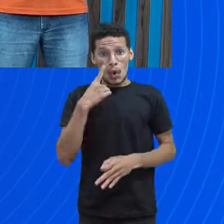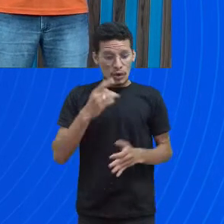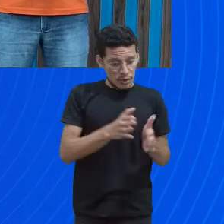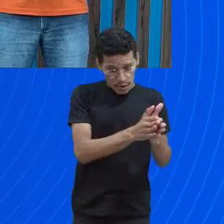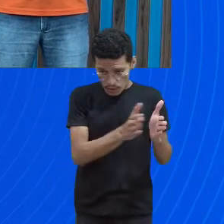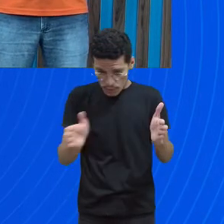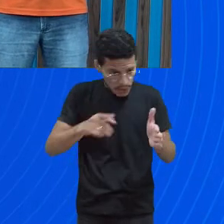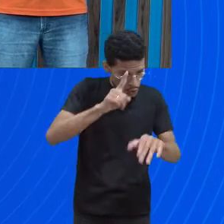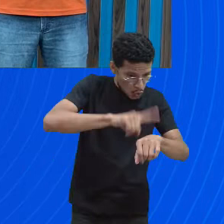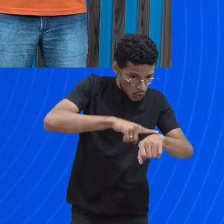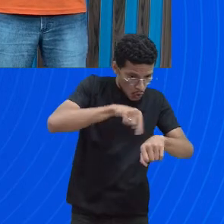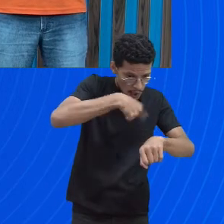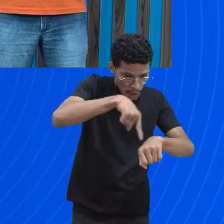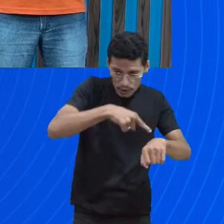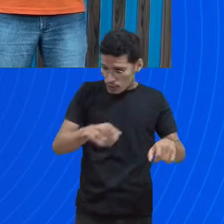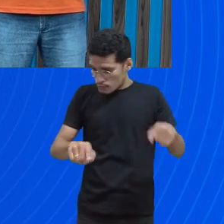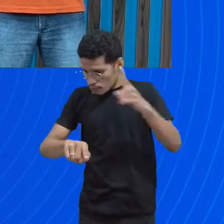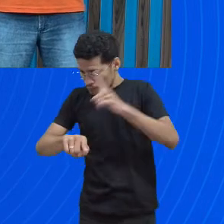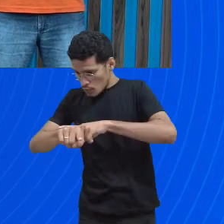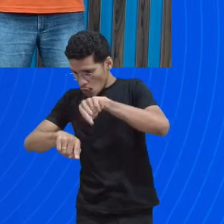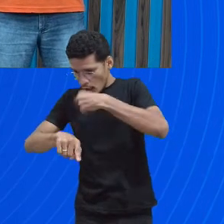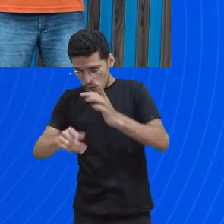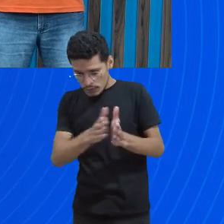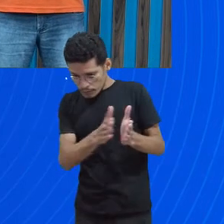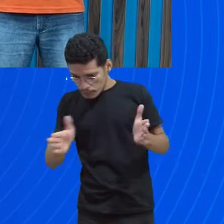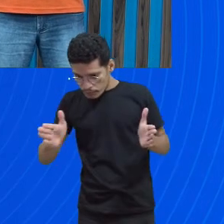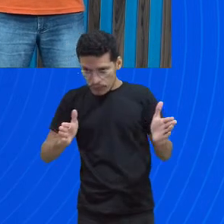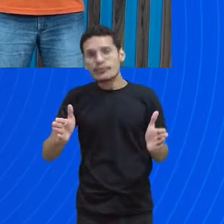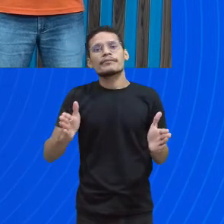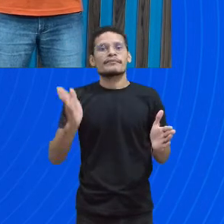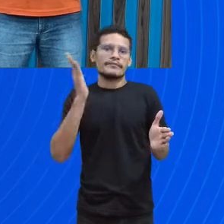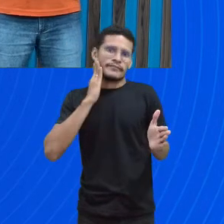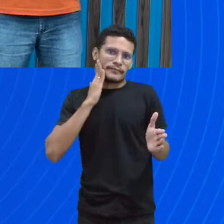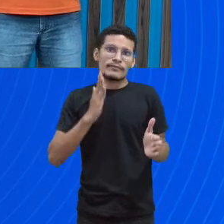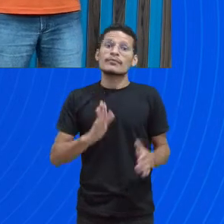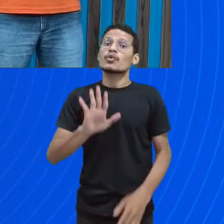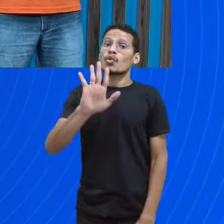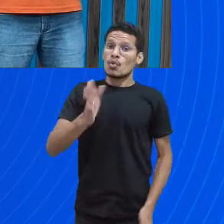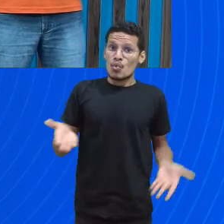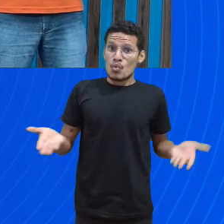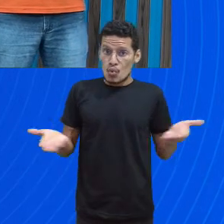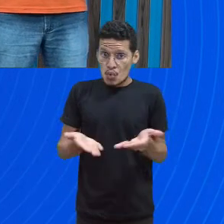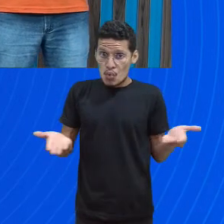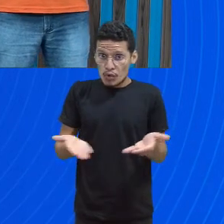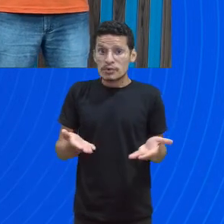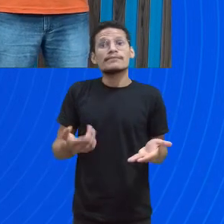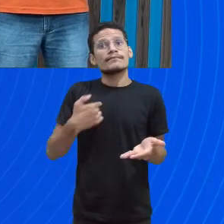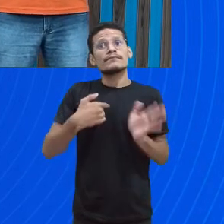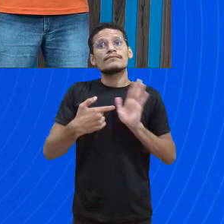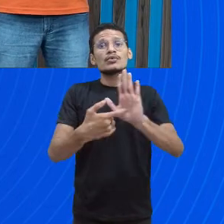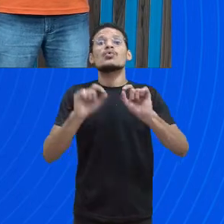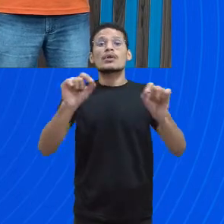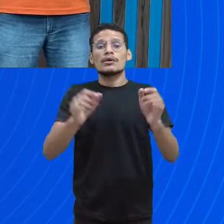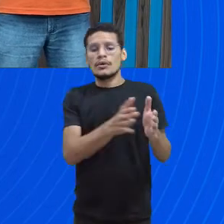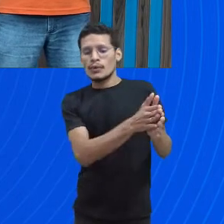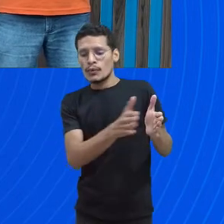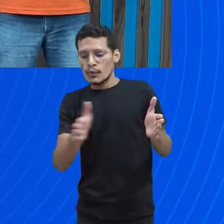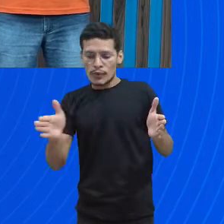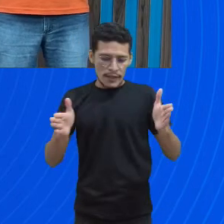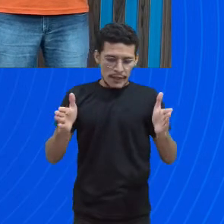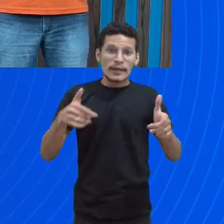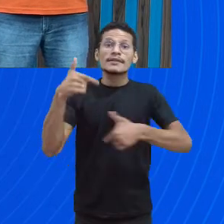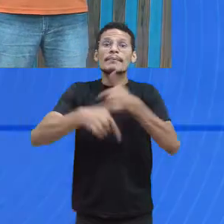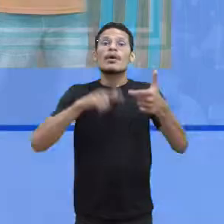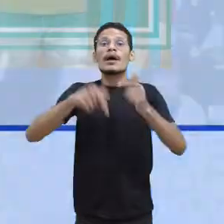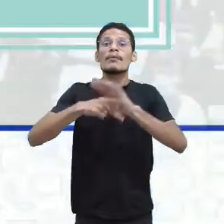tempo aqui e pronto. Tá? Então, na atualidade, eu posso apontar para vocês o seguinte, né? A jornada de trabalho é estipulada em